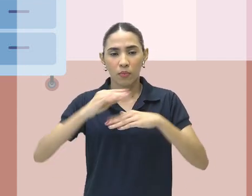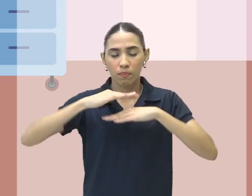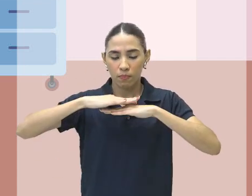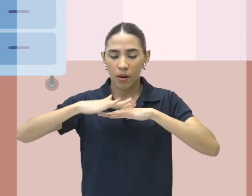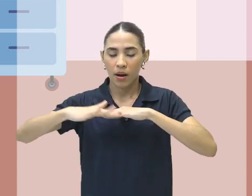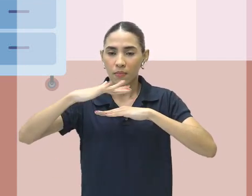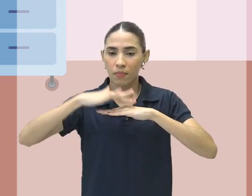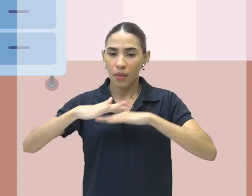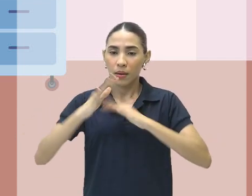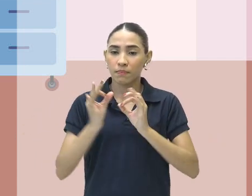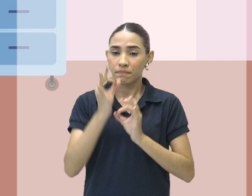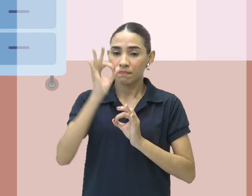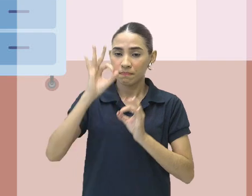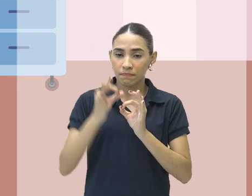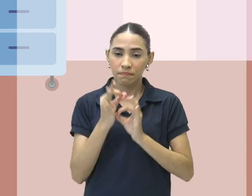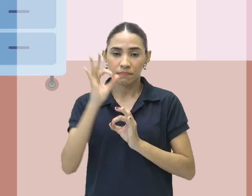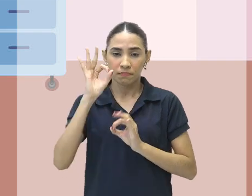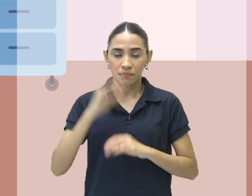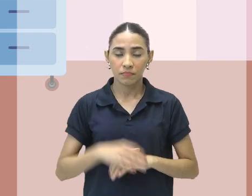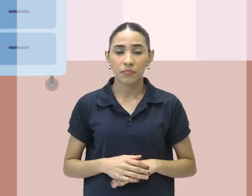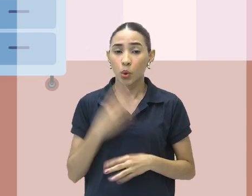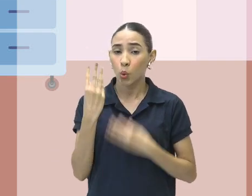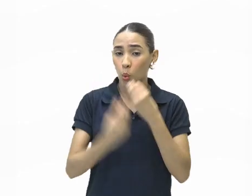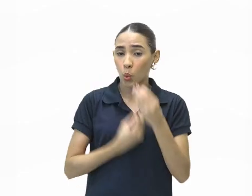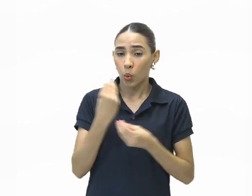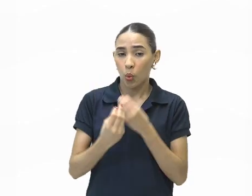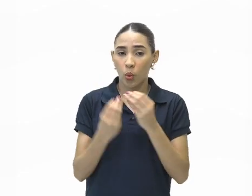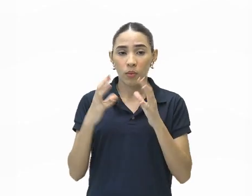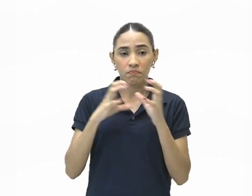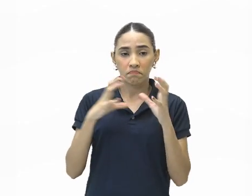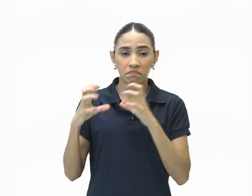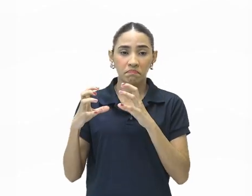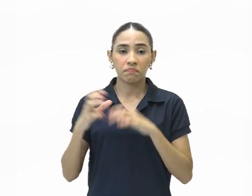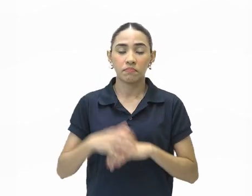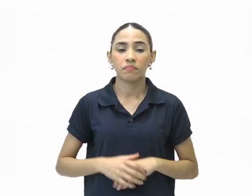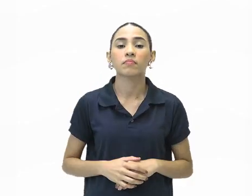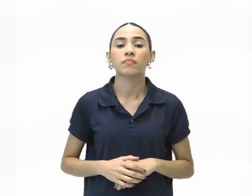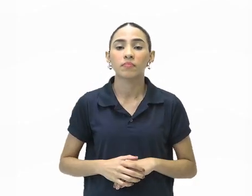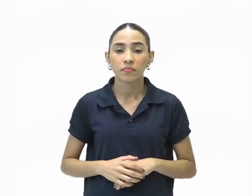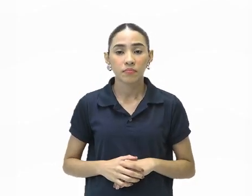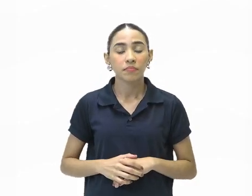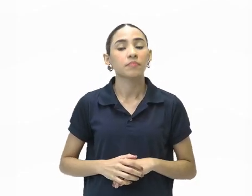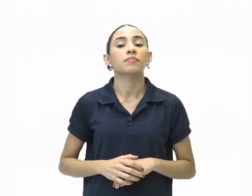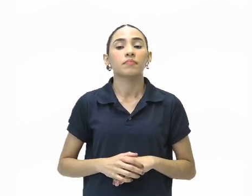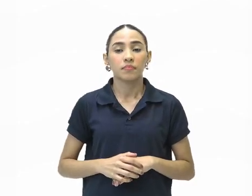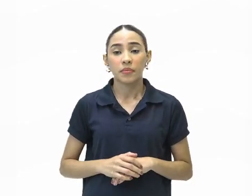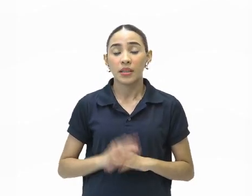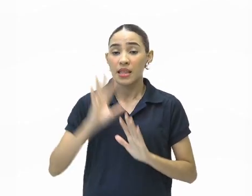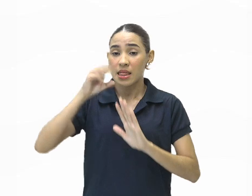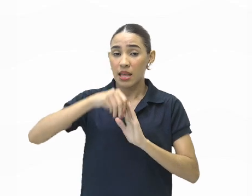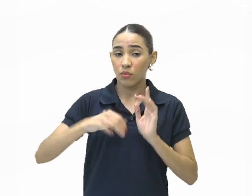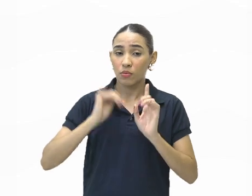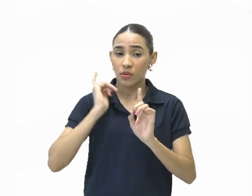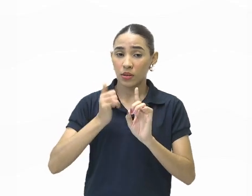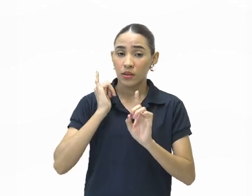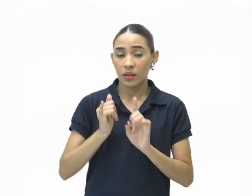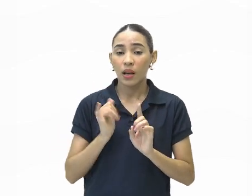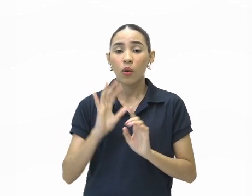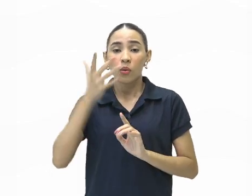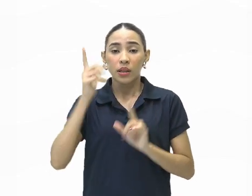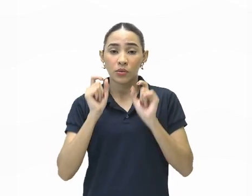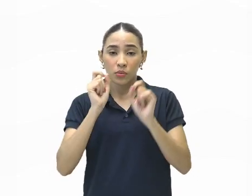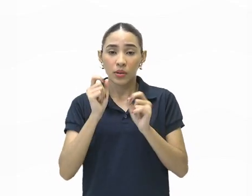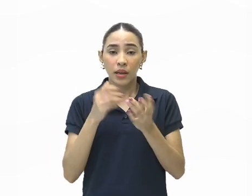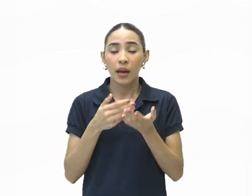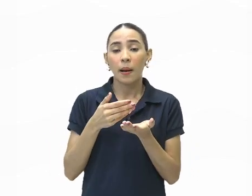ela tecia antigamente. Como que a gente vê o conflito nesse conto? Dentro do conflito deste conto, temos em que